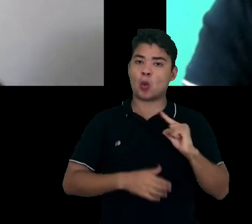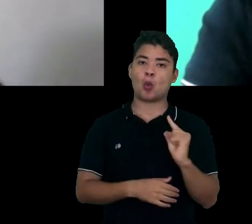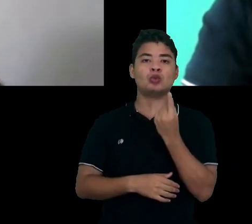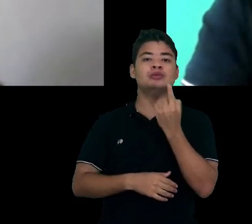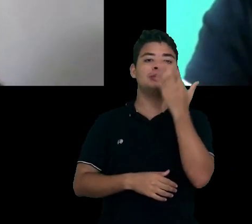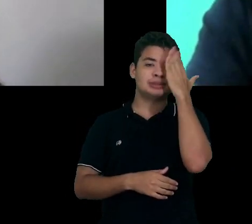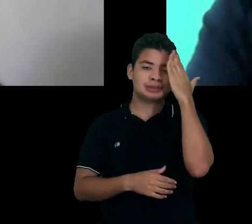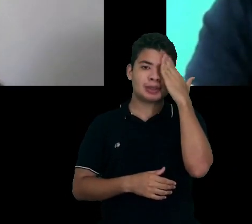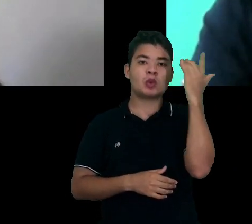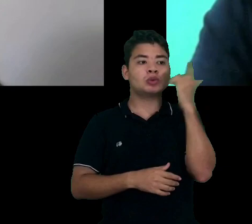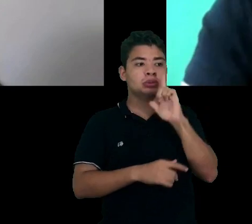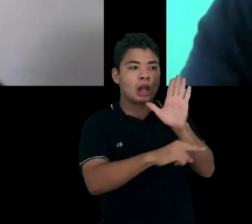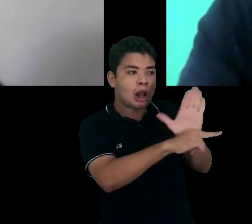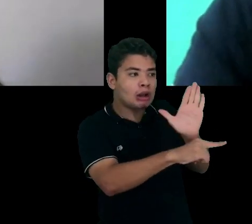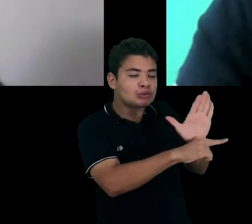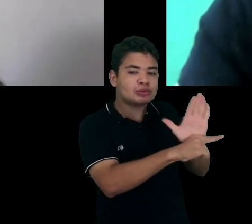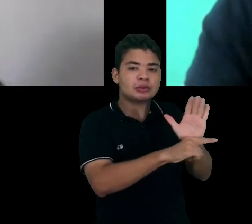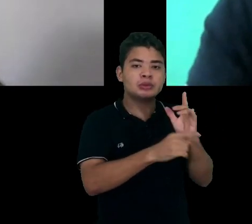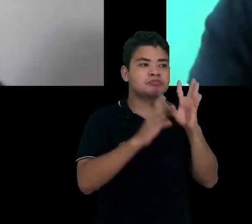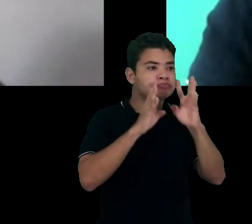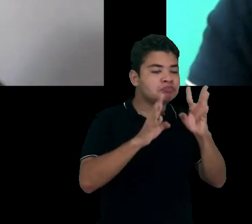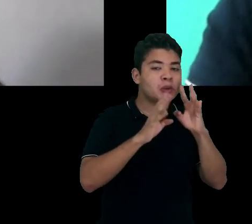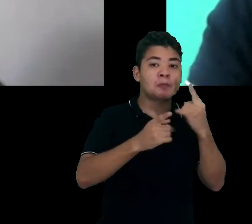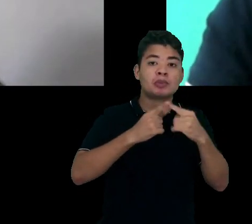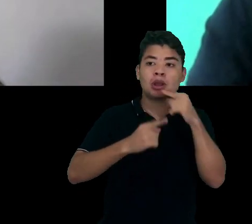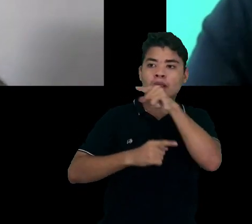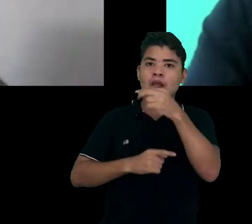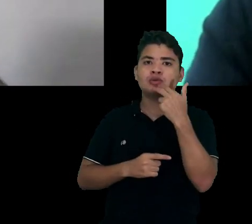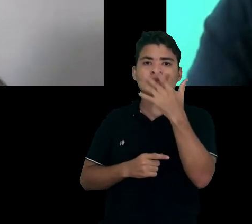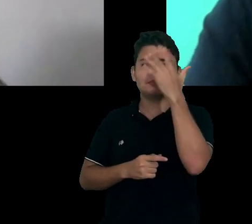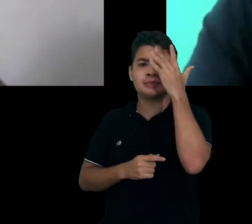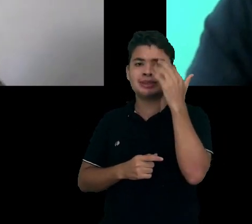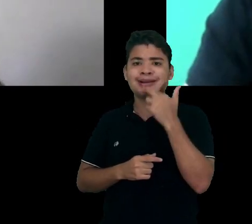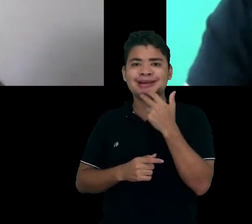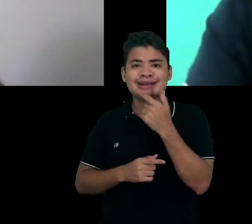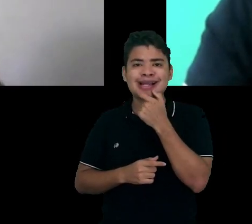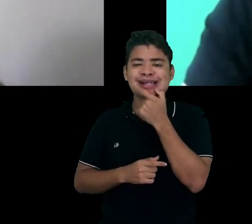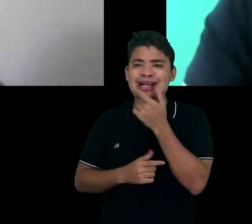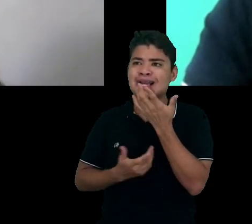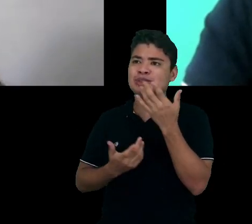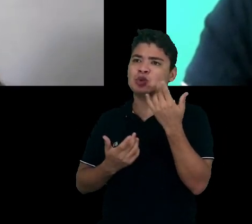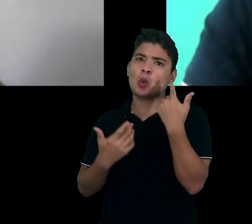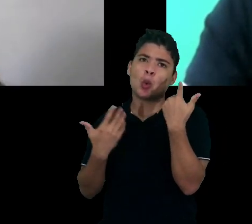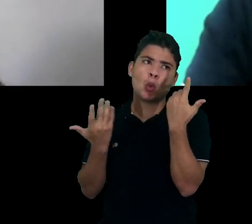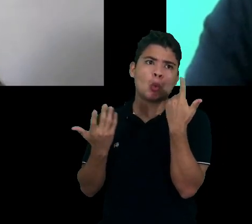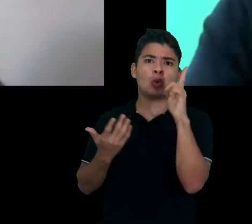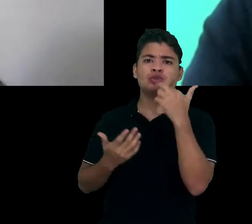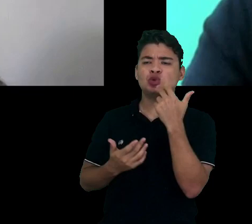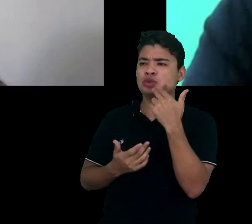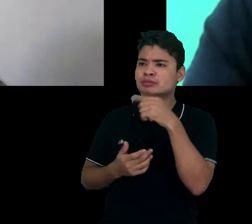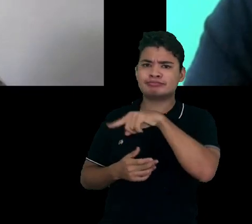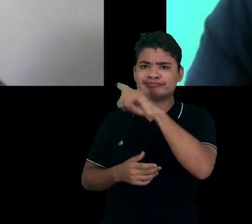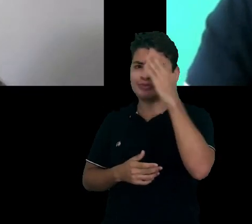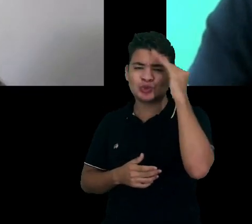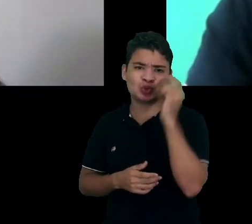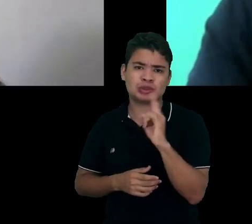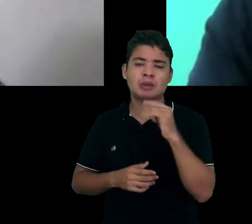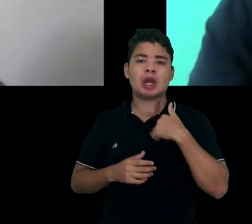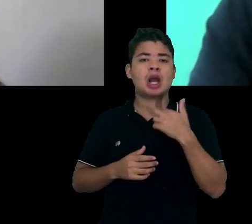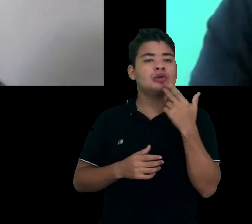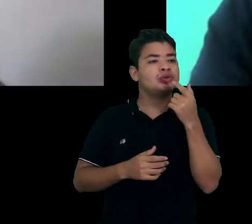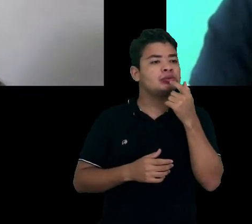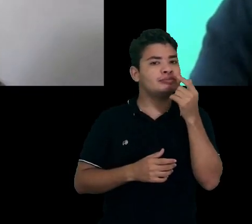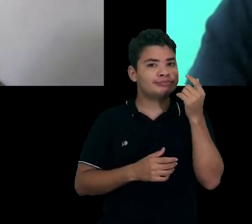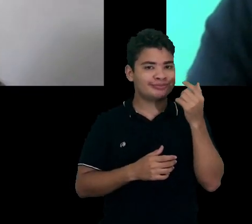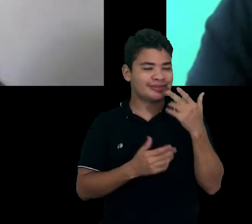que conseguiu atender eles, porque ninguém ali falava inglês nem outro idioma. Então, eu atendi